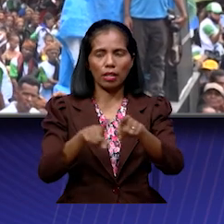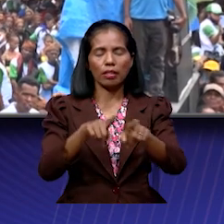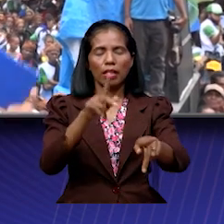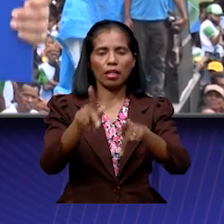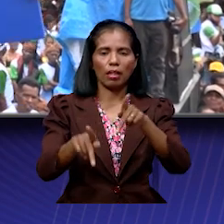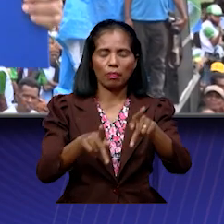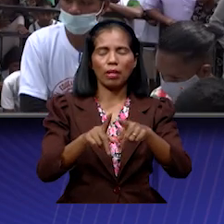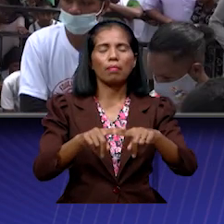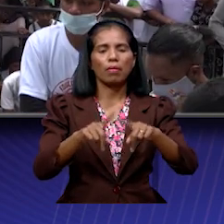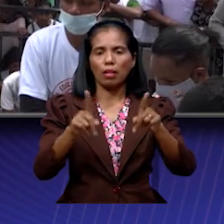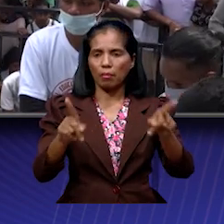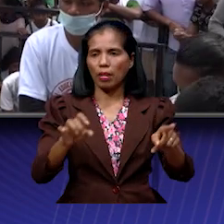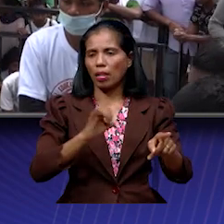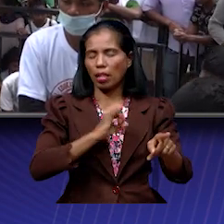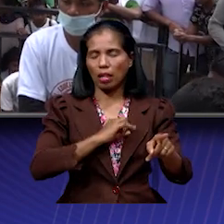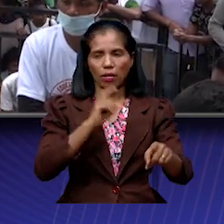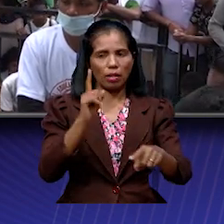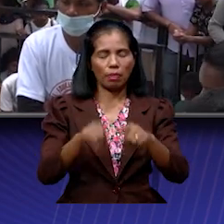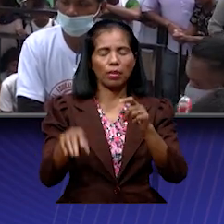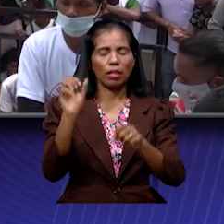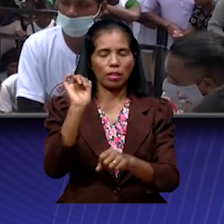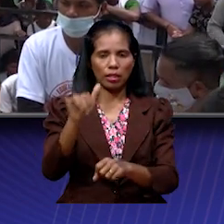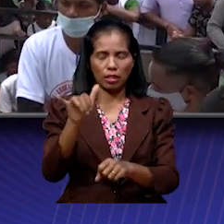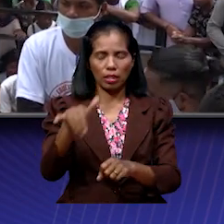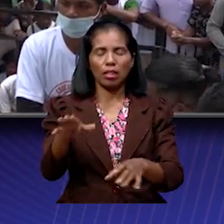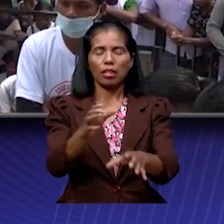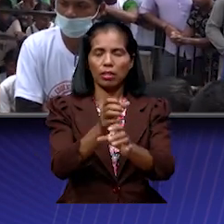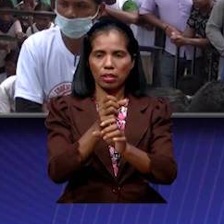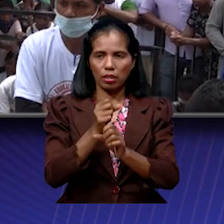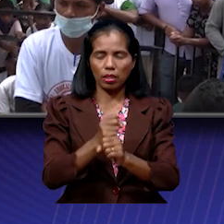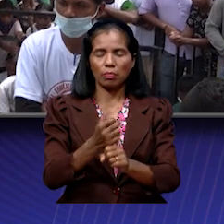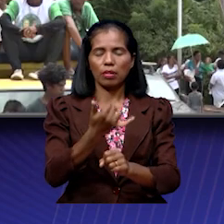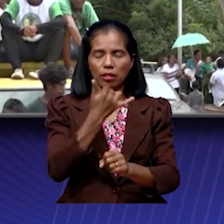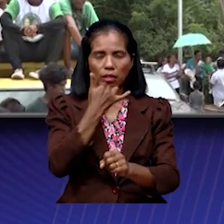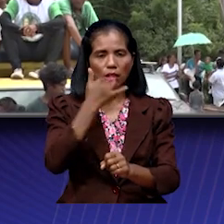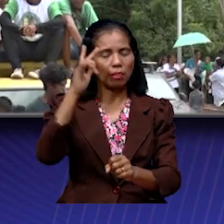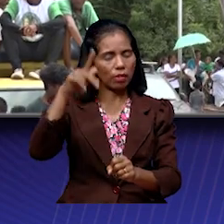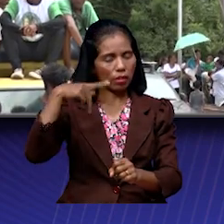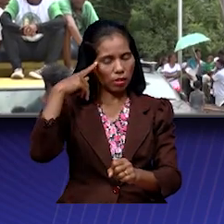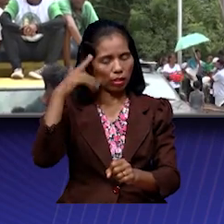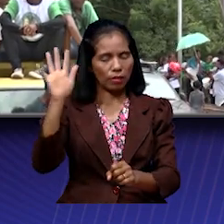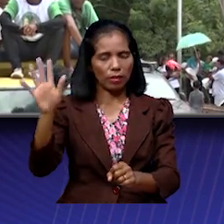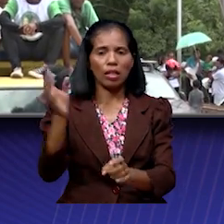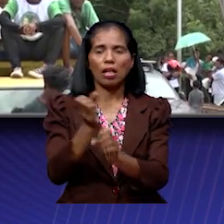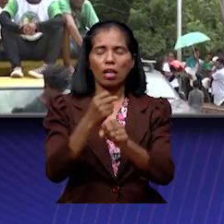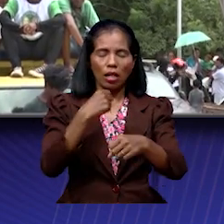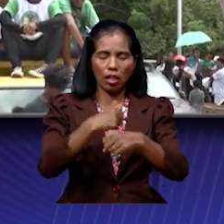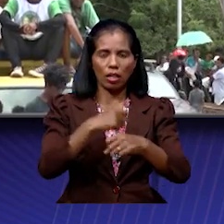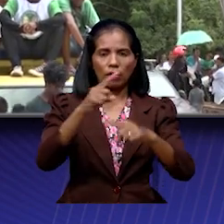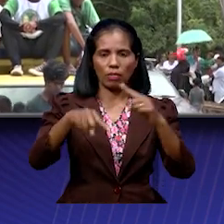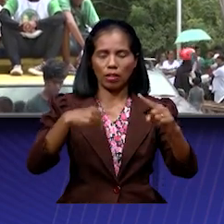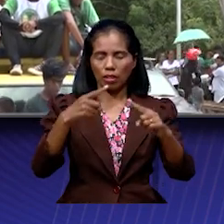bem, aula bela concorda, simo, actos políticos não é bem de ralo, o Anhira